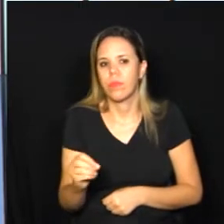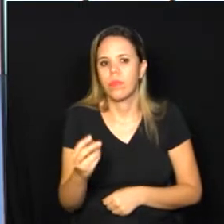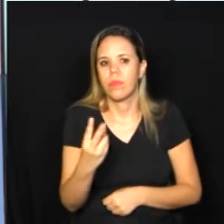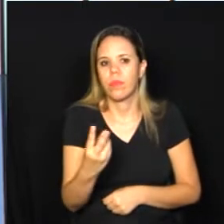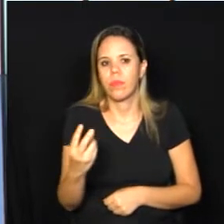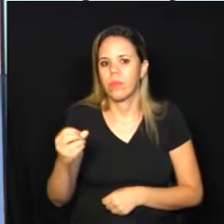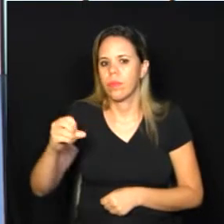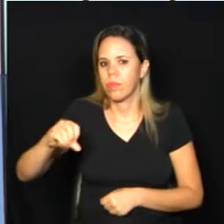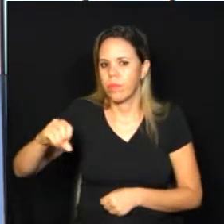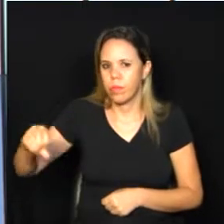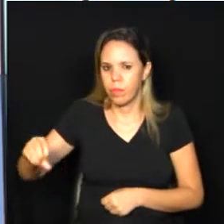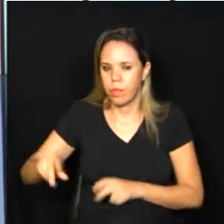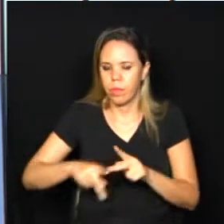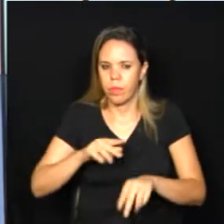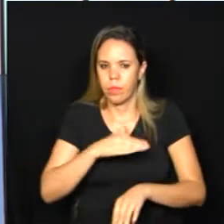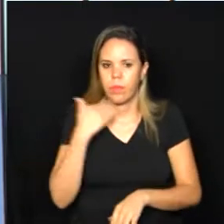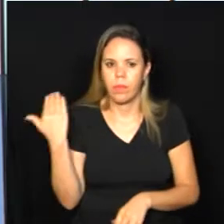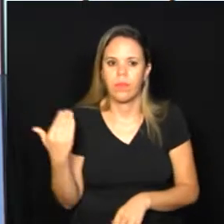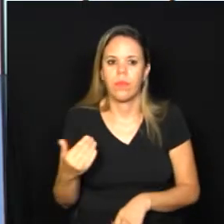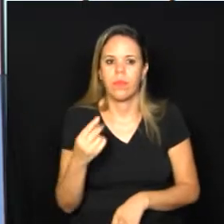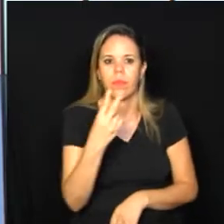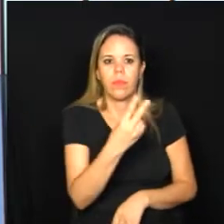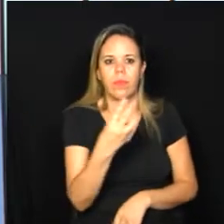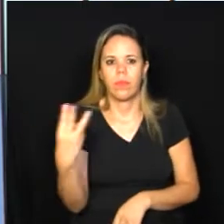210.299 óbitos. São